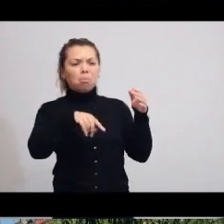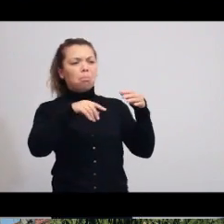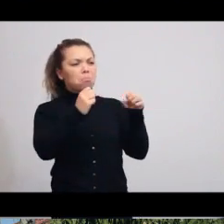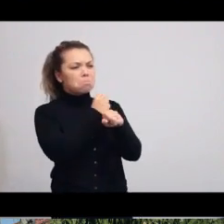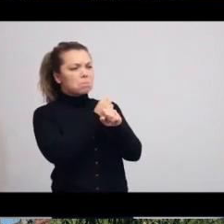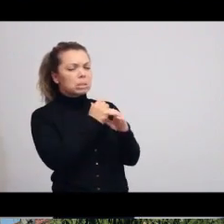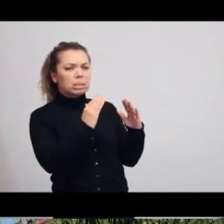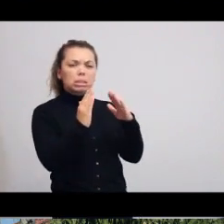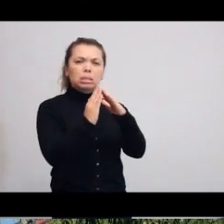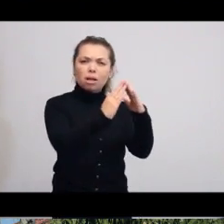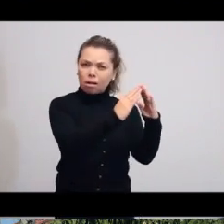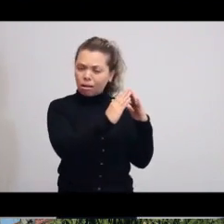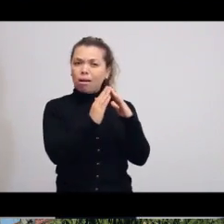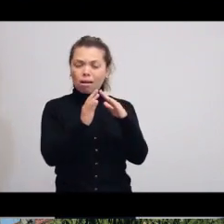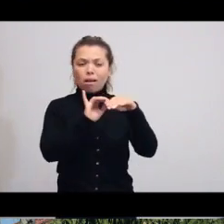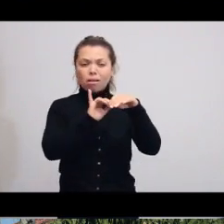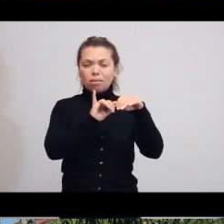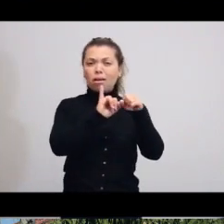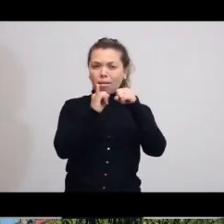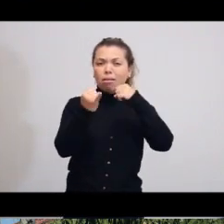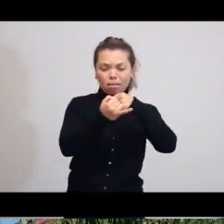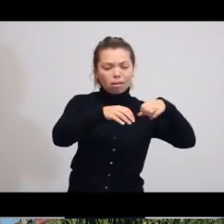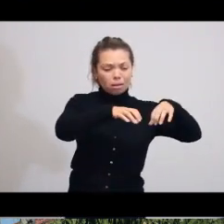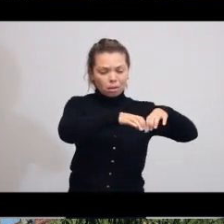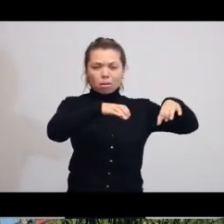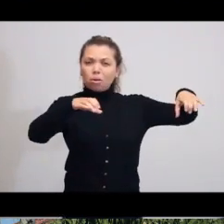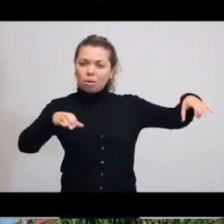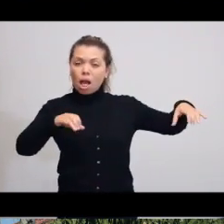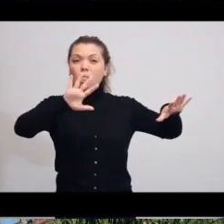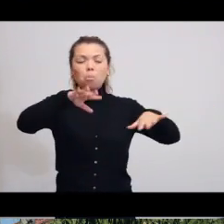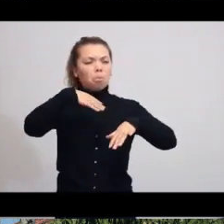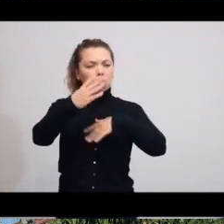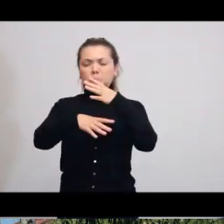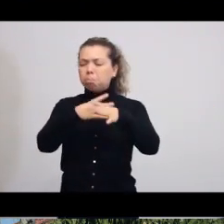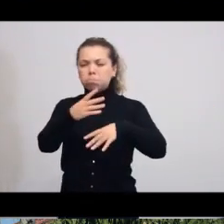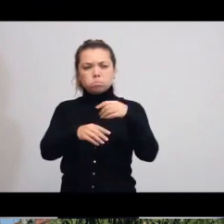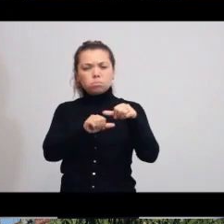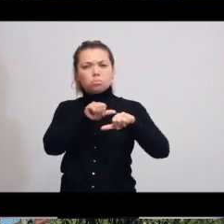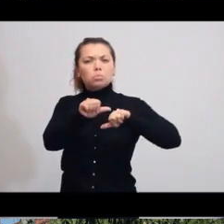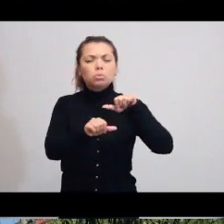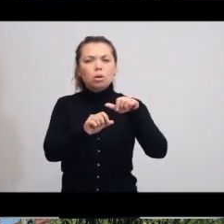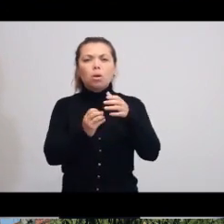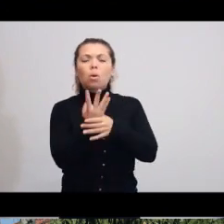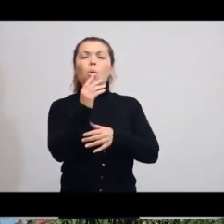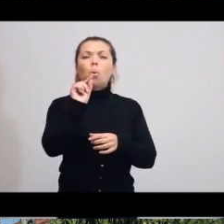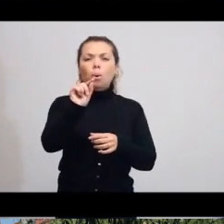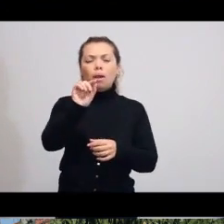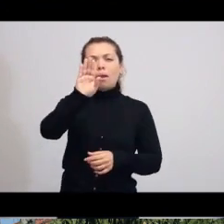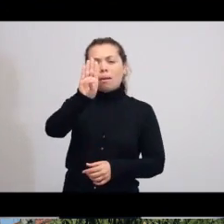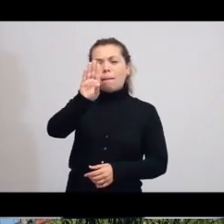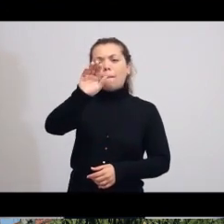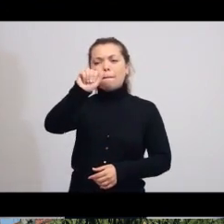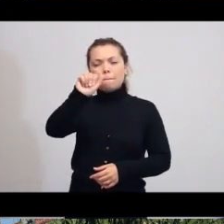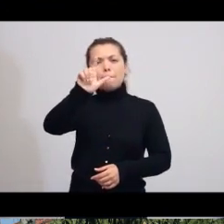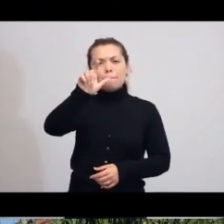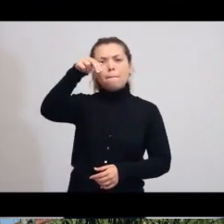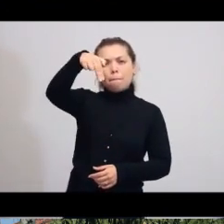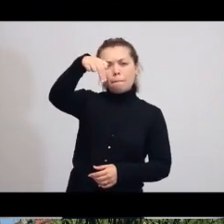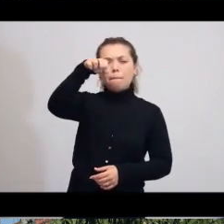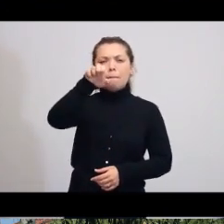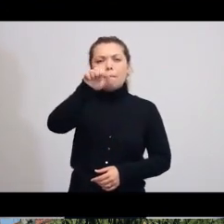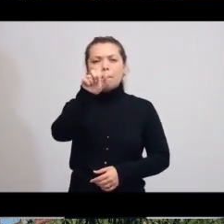nossas terras na primeira fase da colonização. Desta maneira, o expatriado ganhou na região a alcunha de bacharel